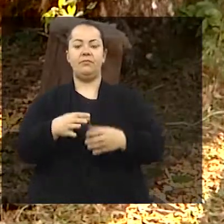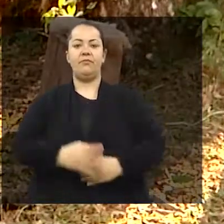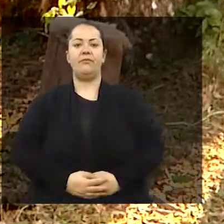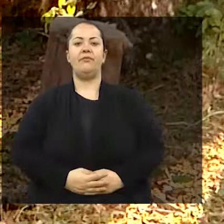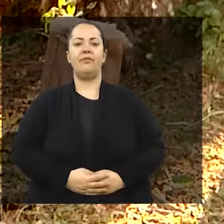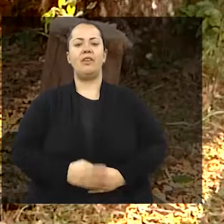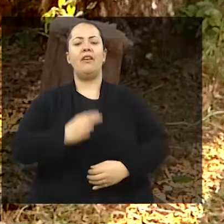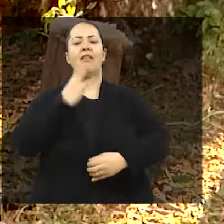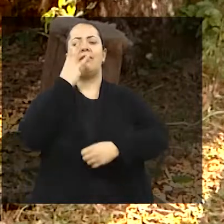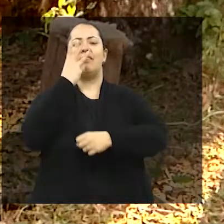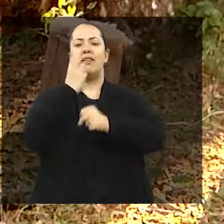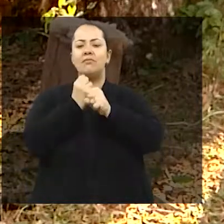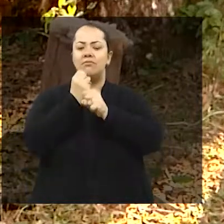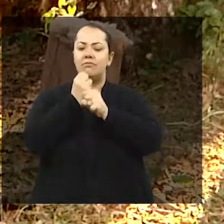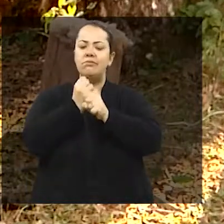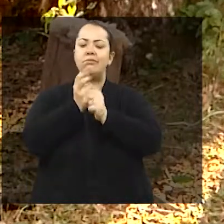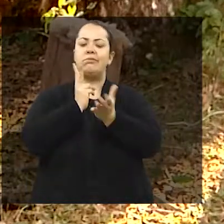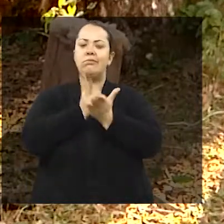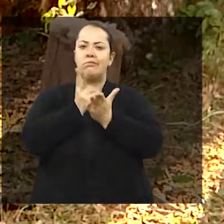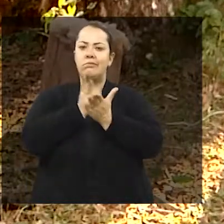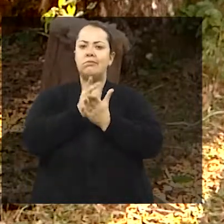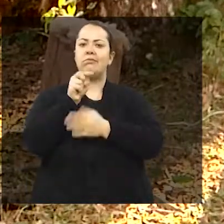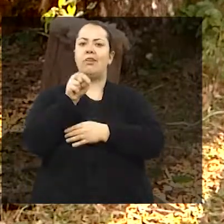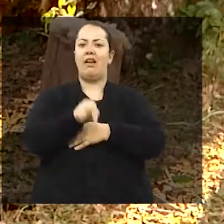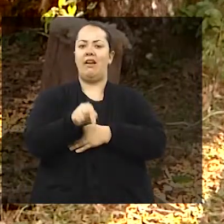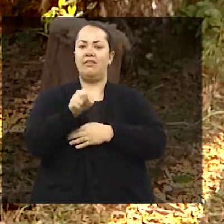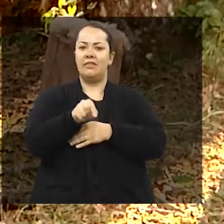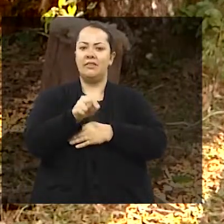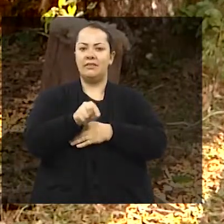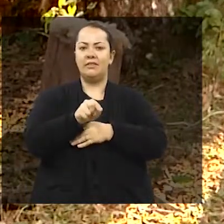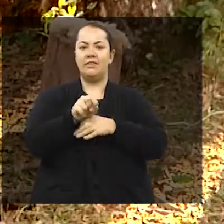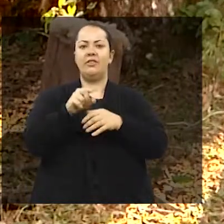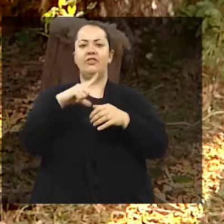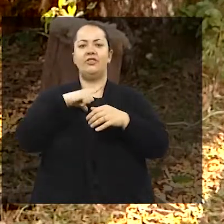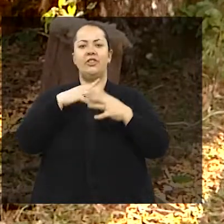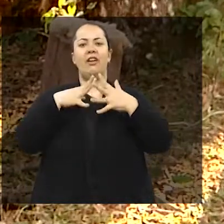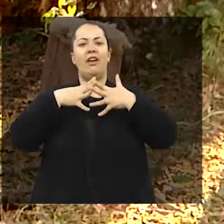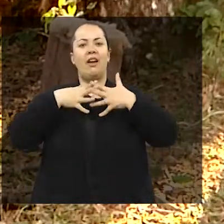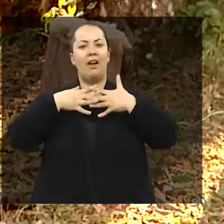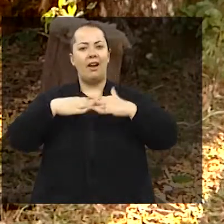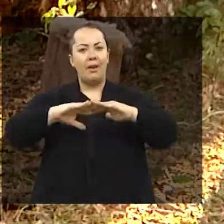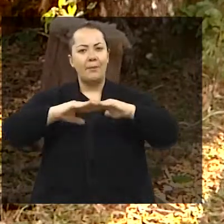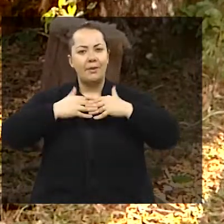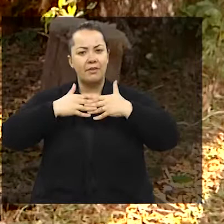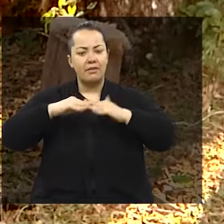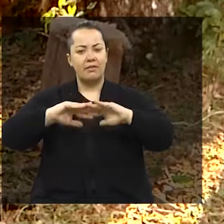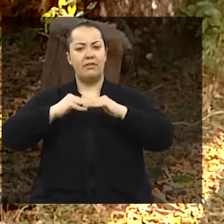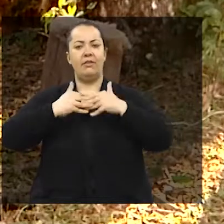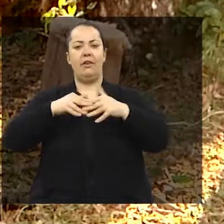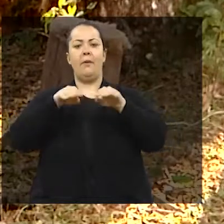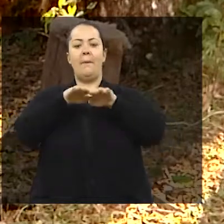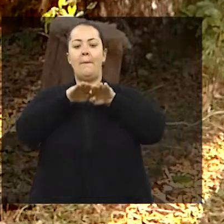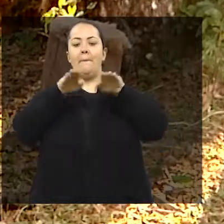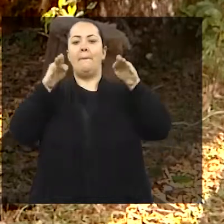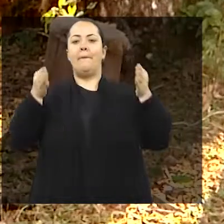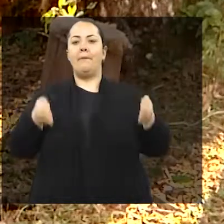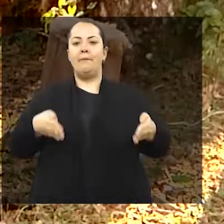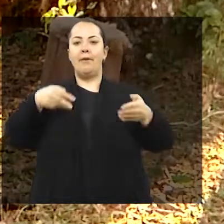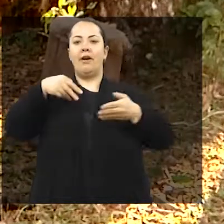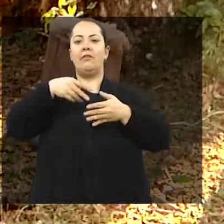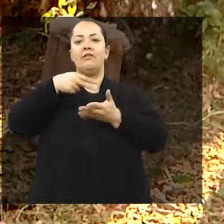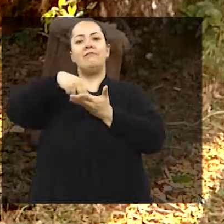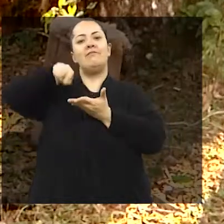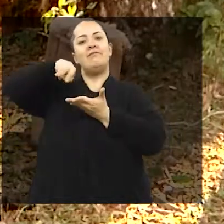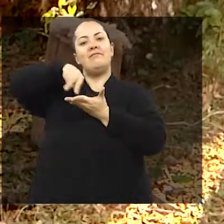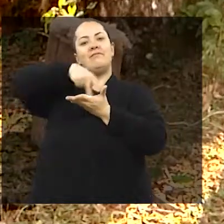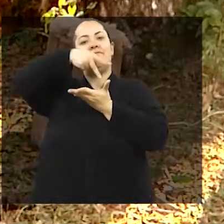aconteceu foi em 2009 no seminário Nossa Senhora de Fátima